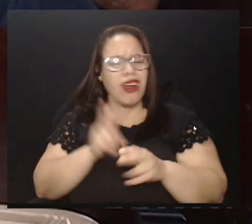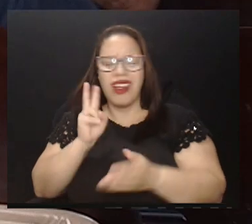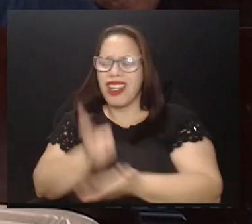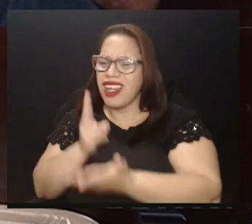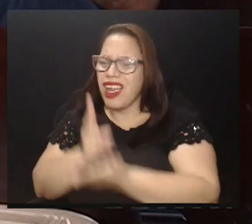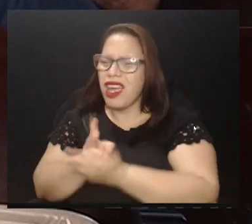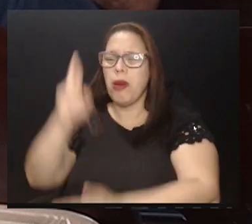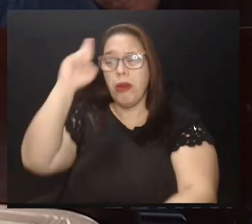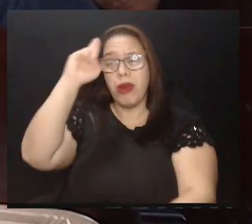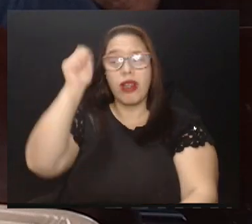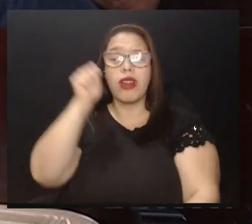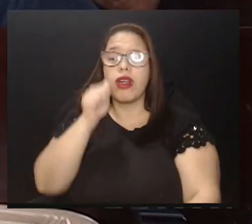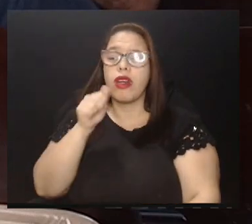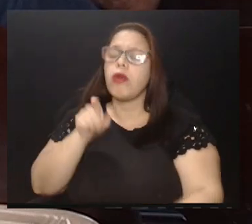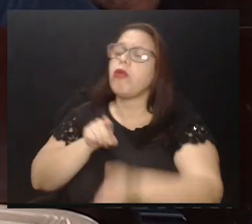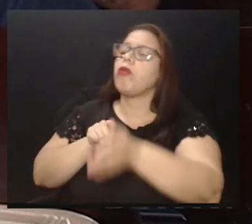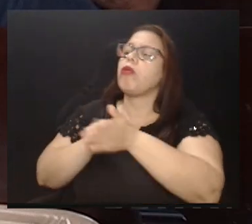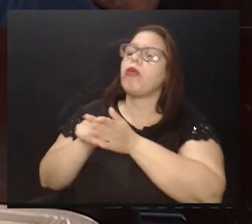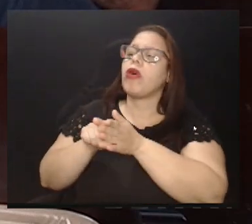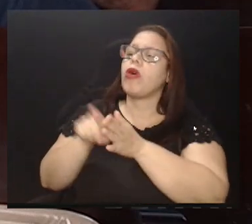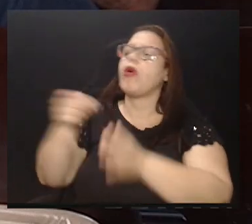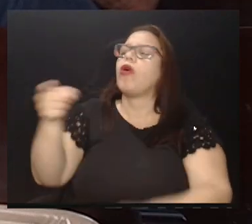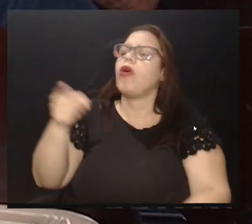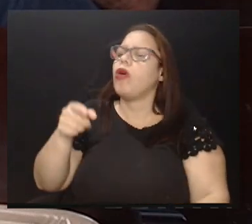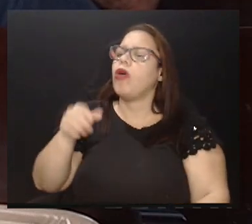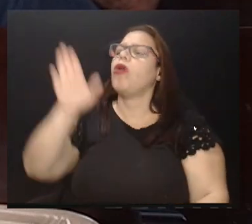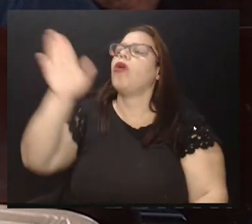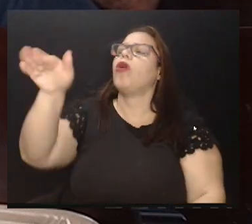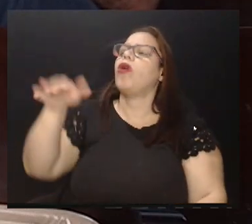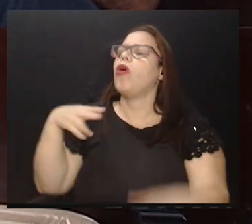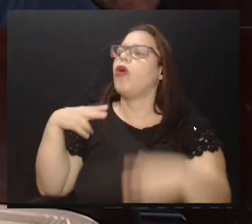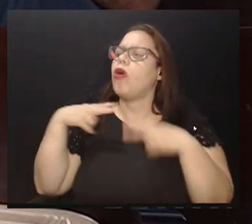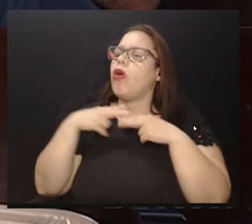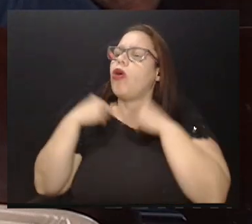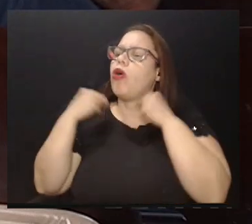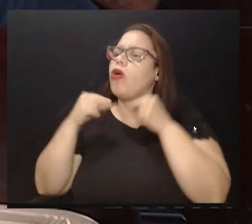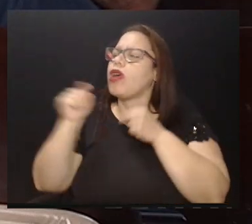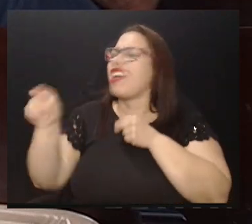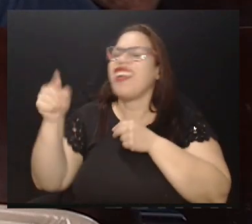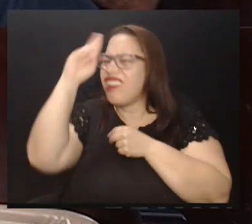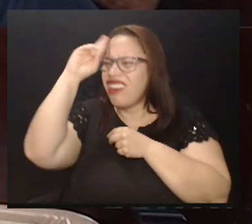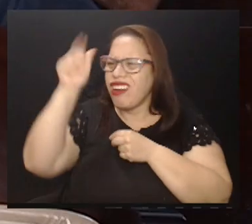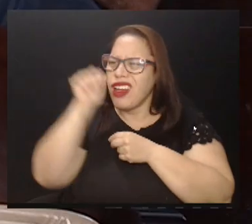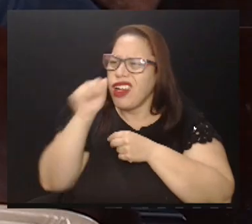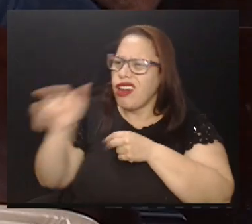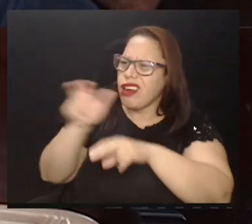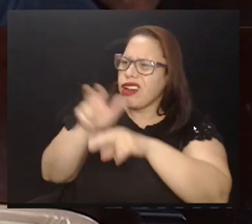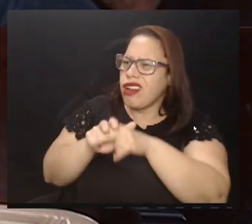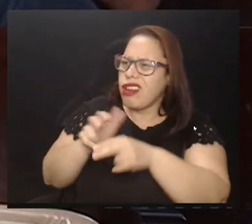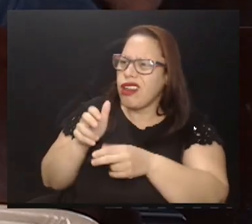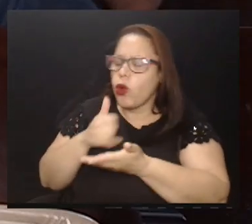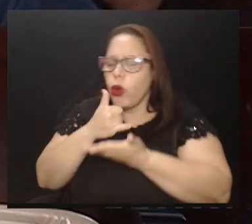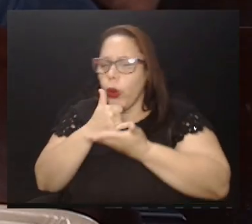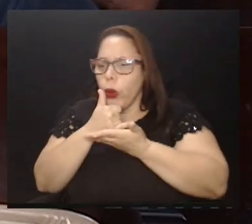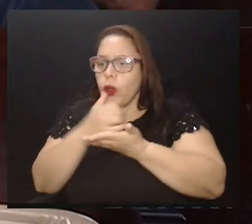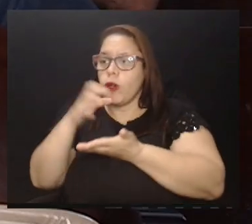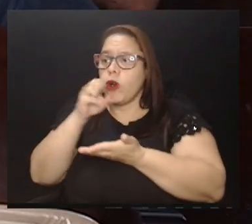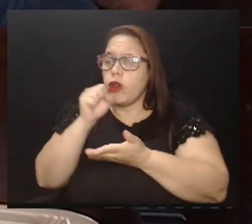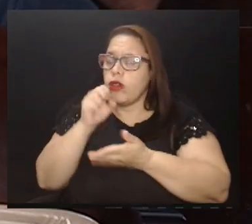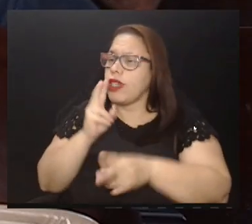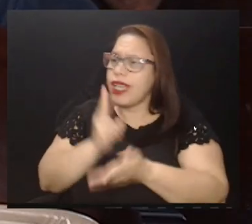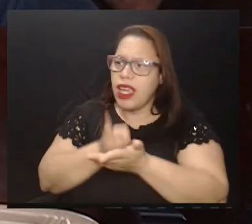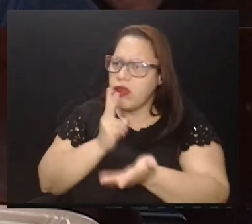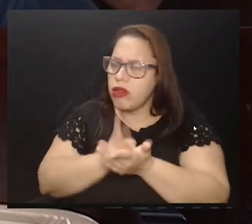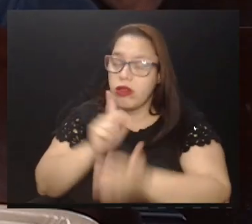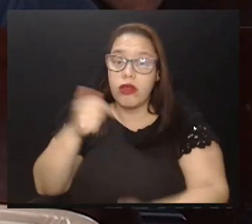perguntei pro garçom, né, quem que era aquela pessoa, né? Porque eu sempre encontrava ela lá, né? Depois, no fim da noite, ela já não tava